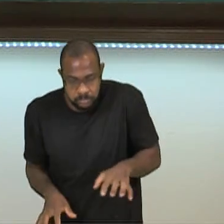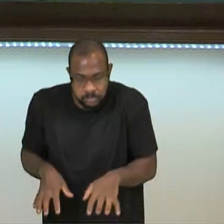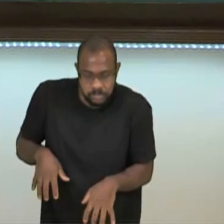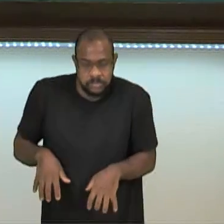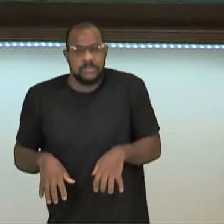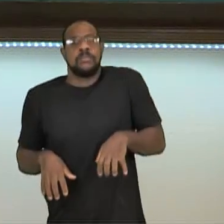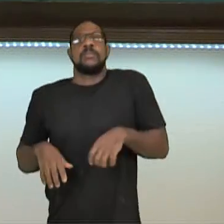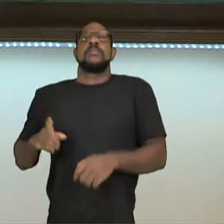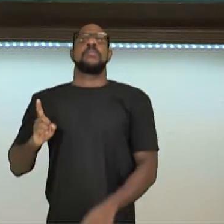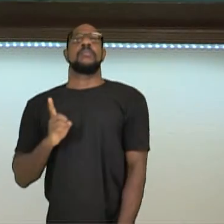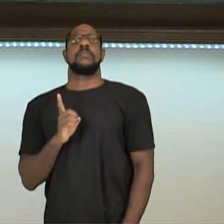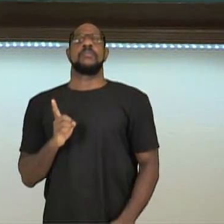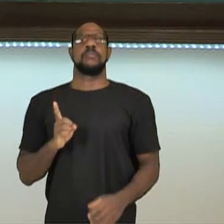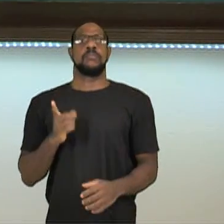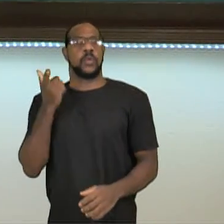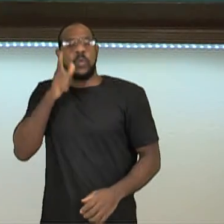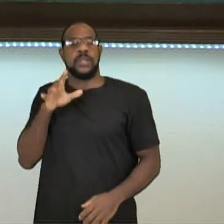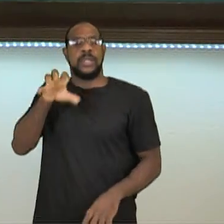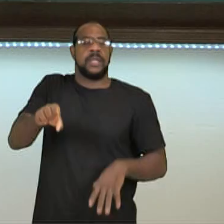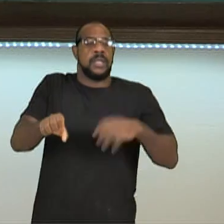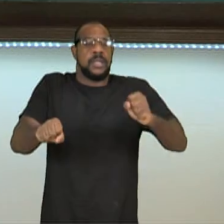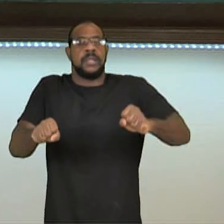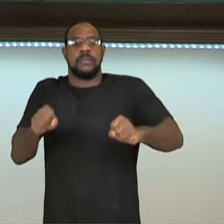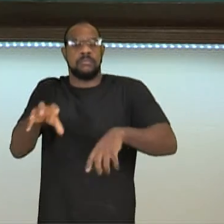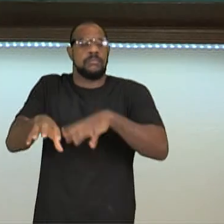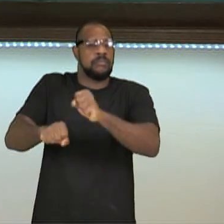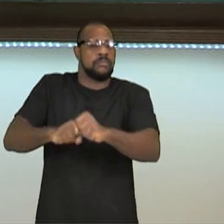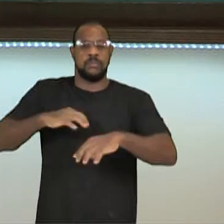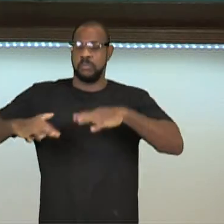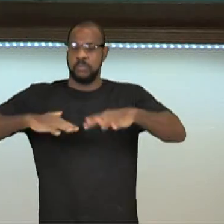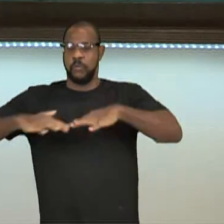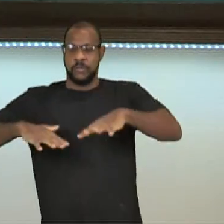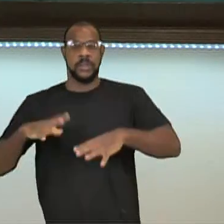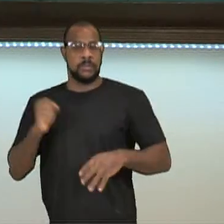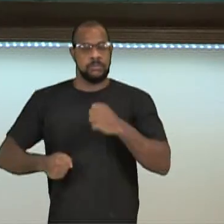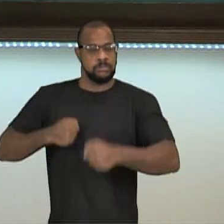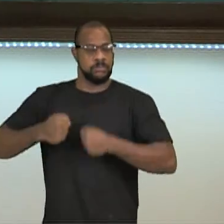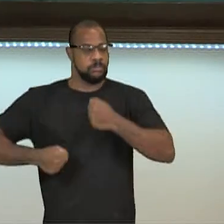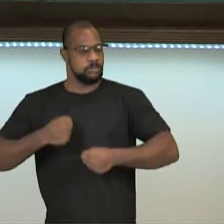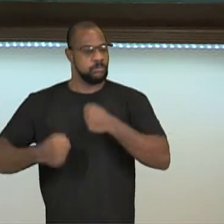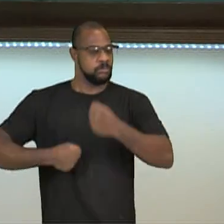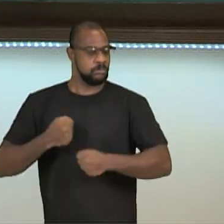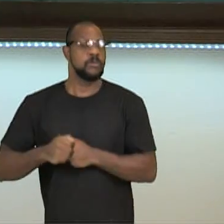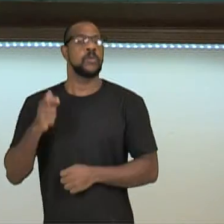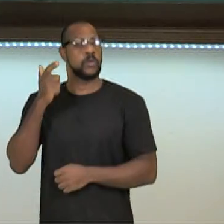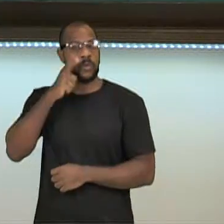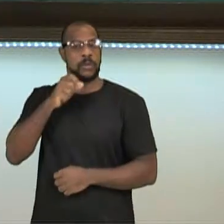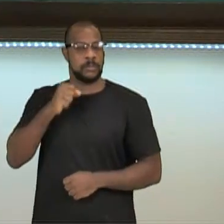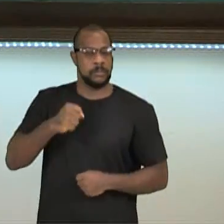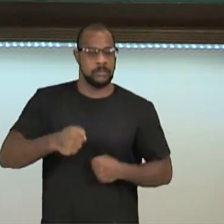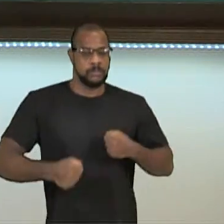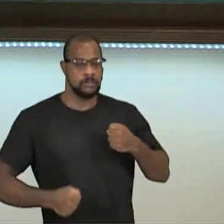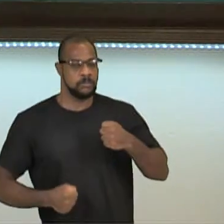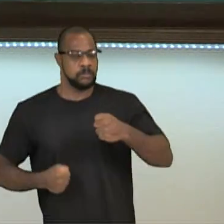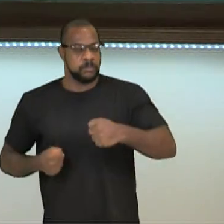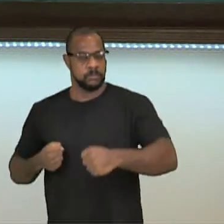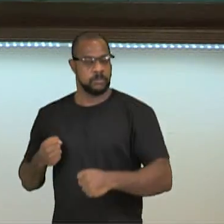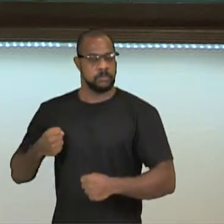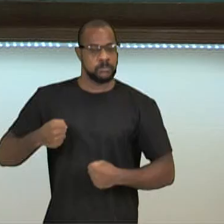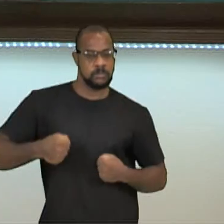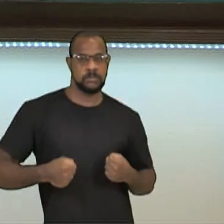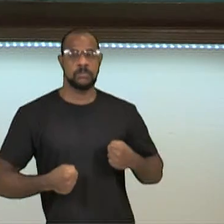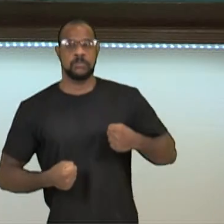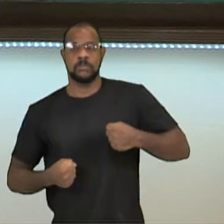para se defender, para manusear, né, até para correr mais rápido que esses Homo erectus, que esses